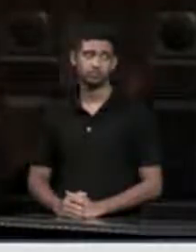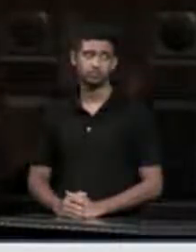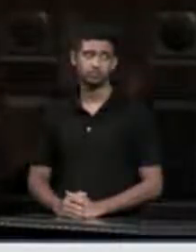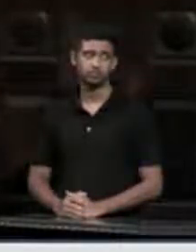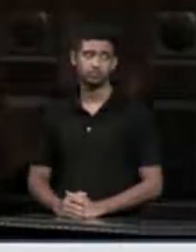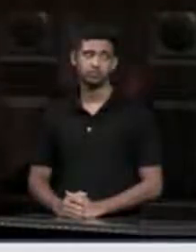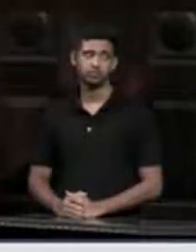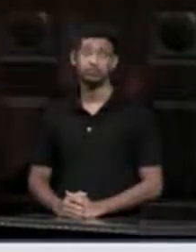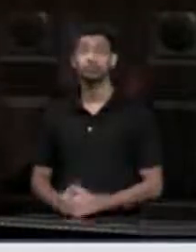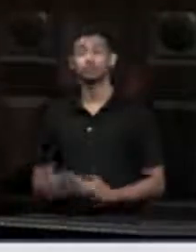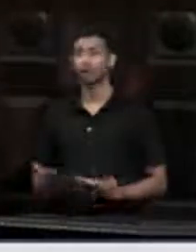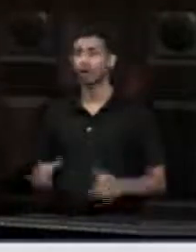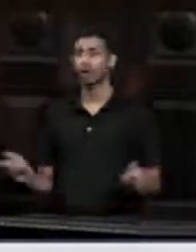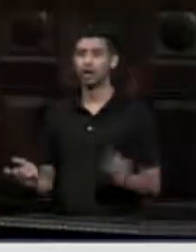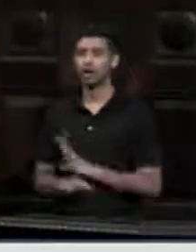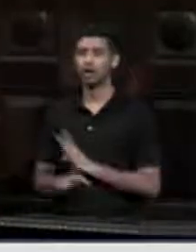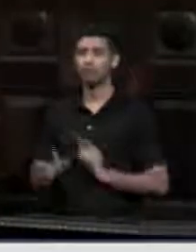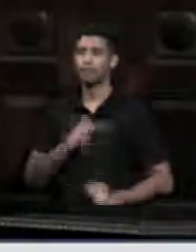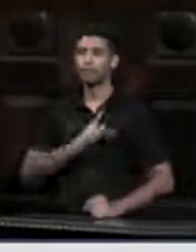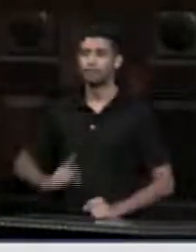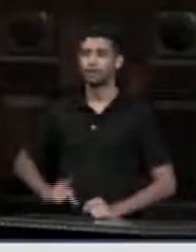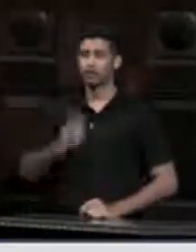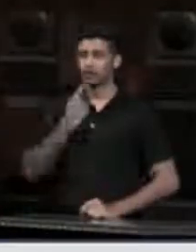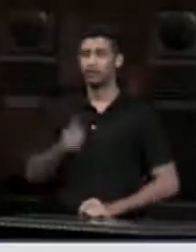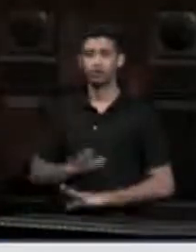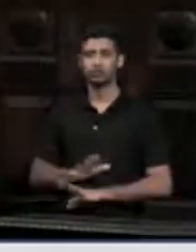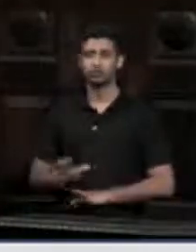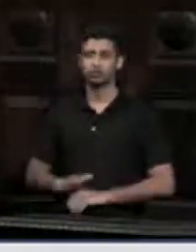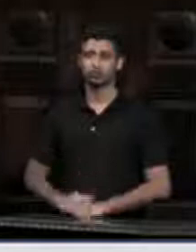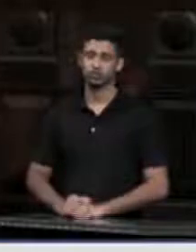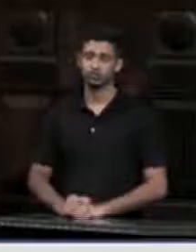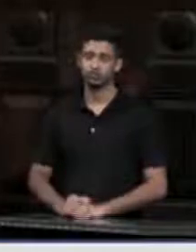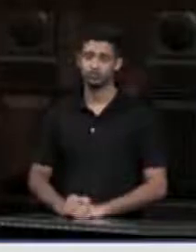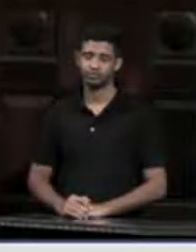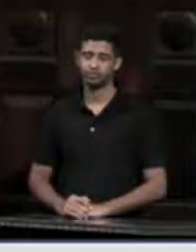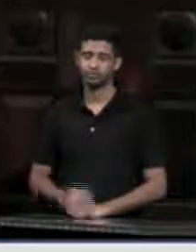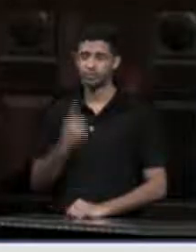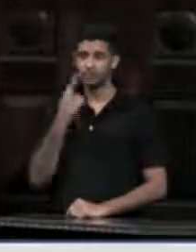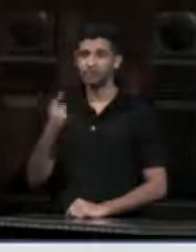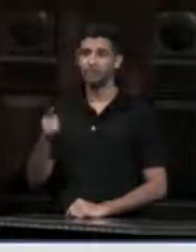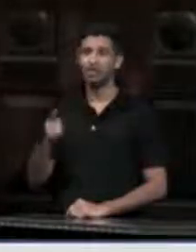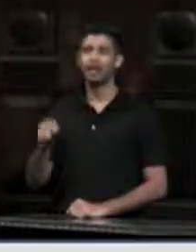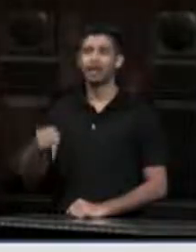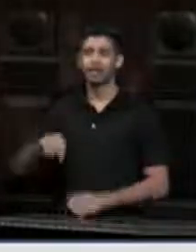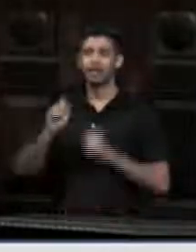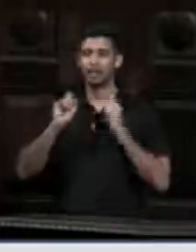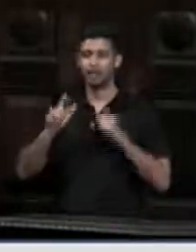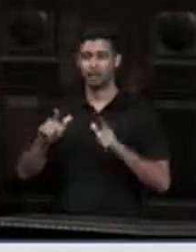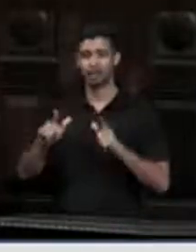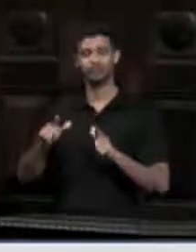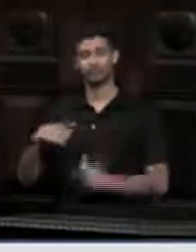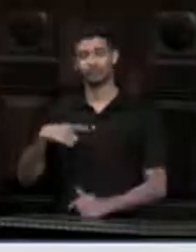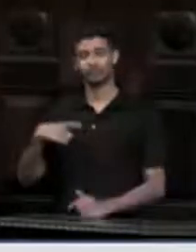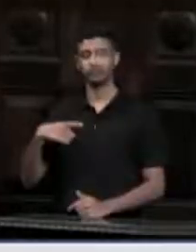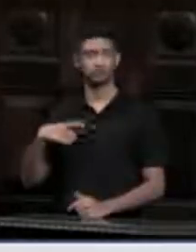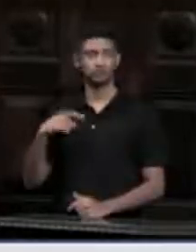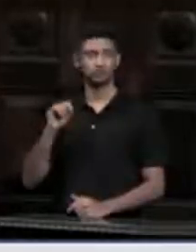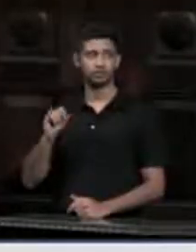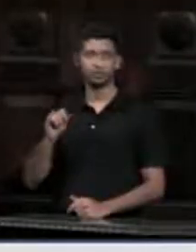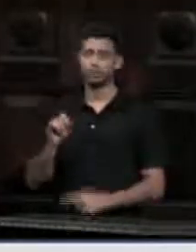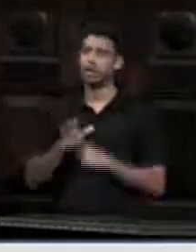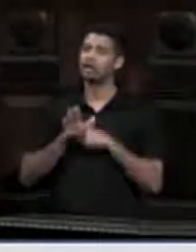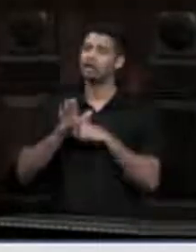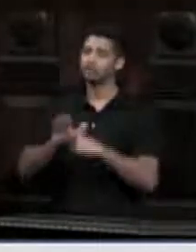eu encerro, senhor presidente, só dizendo isso. Eu acho que, ao contrário, a Assembleia Legislativa do Rio de Janeiro estará dando uma